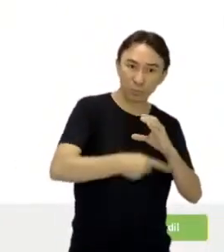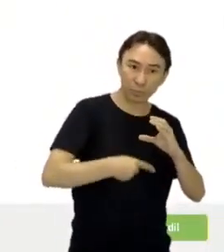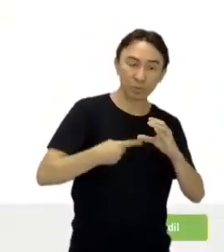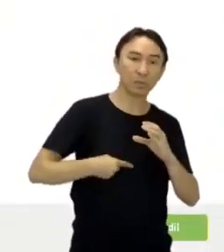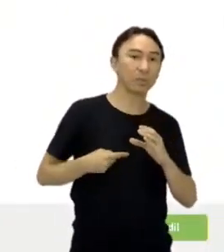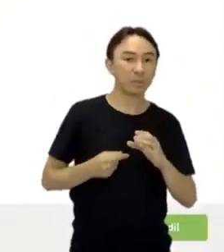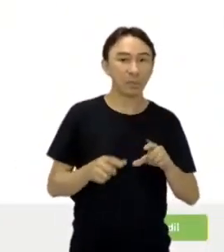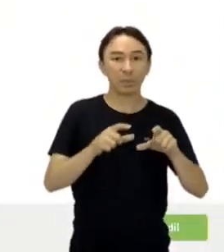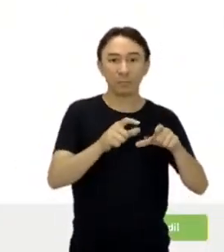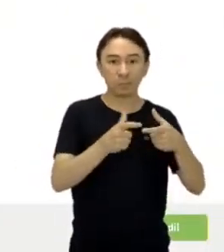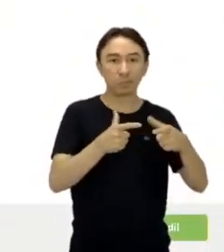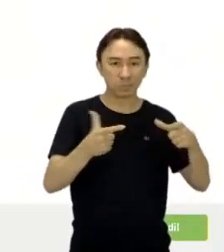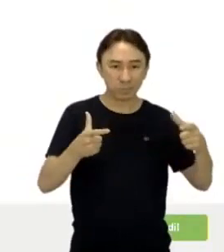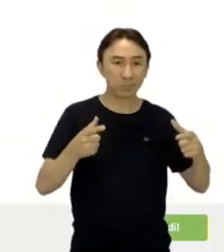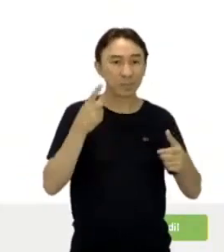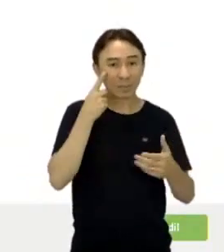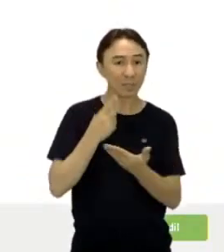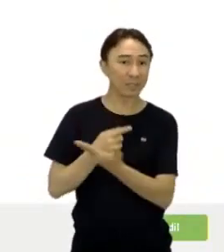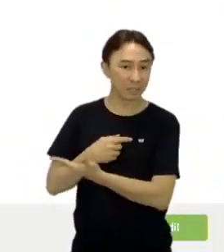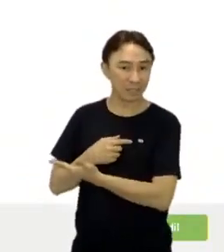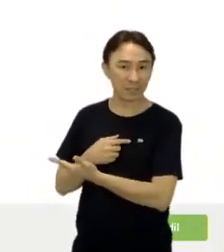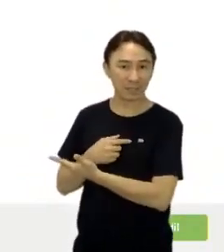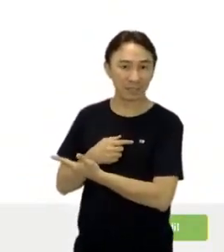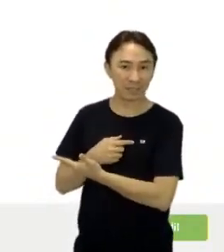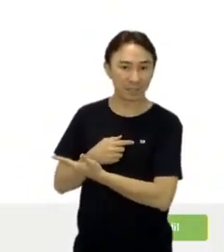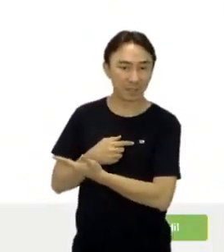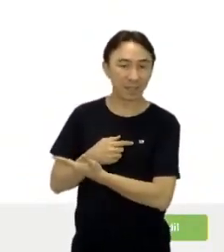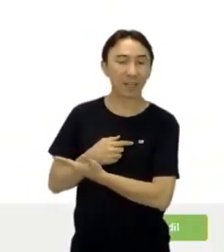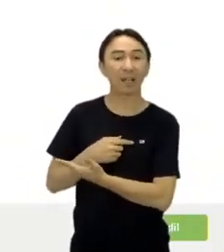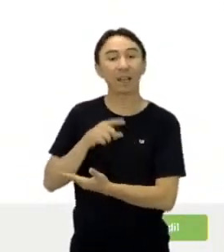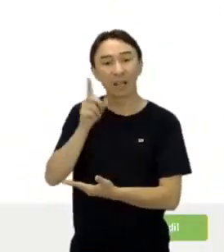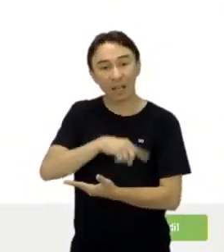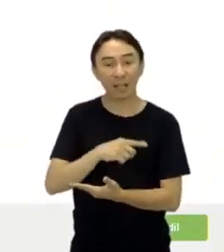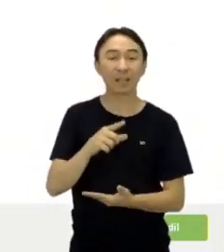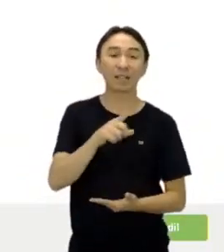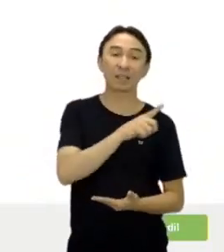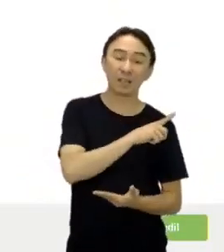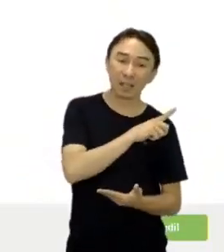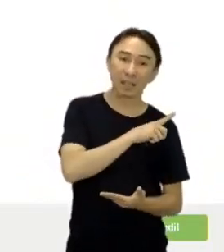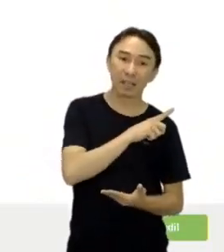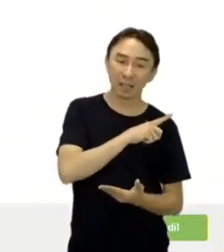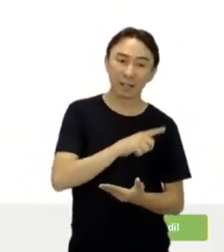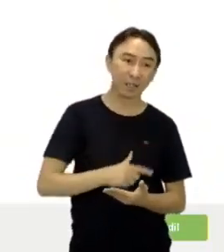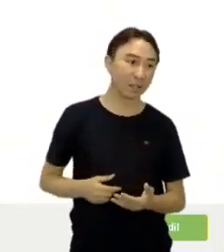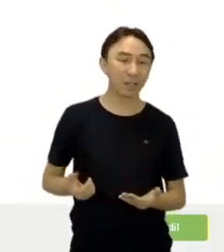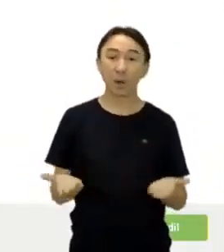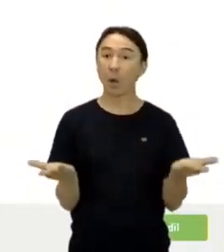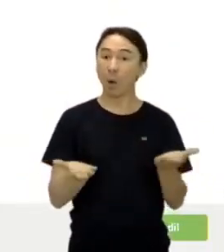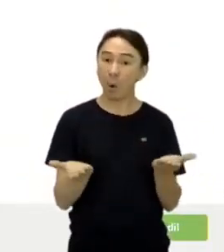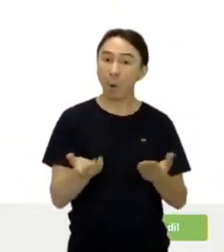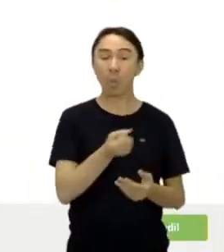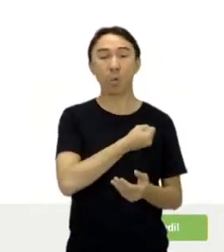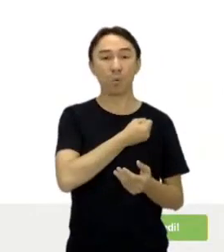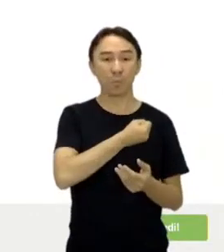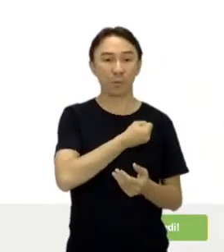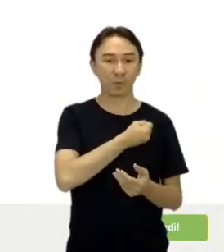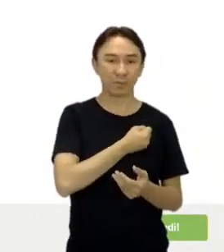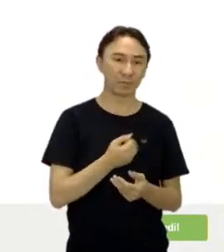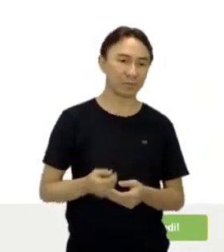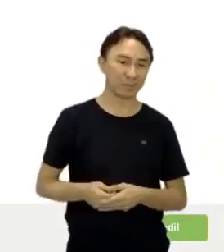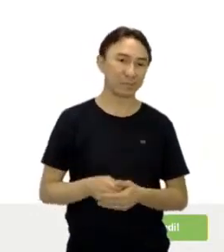porque nesse site ele tem uma estimativa, né, e uma projeção dos números atualizados. Então nós temos aí, se